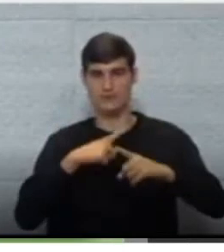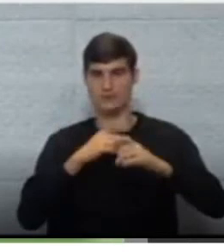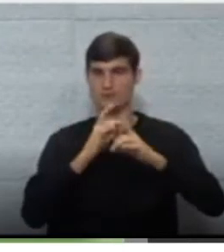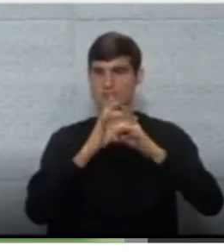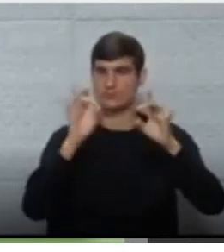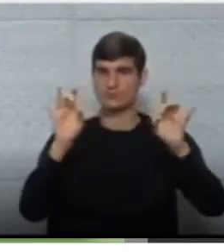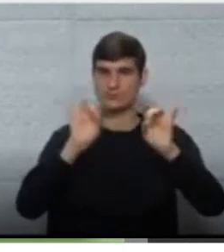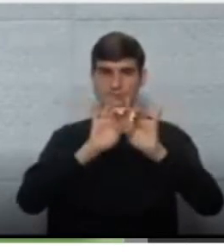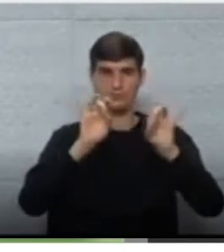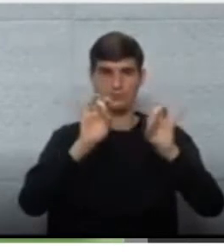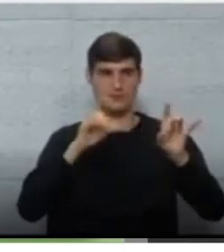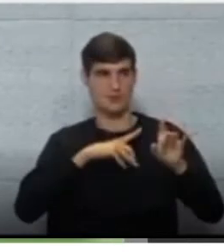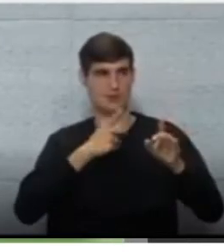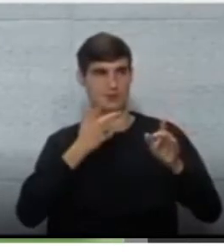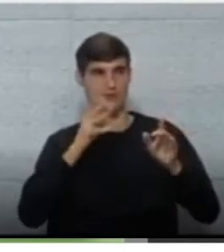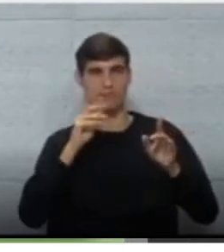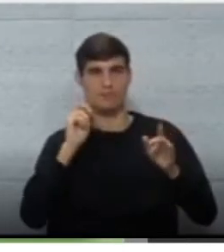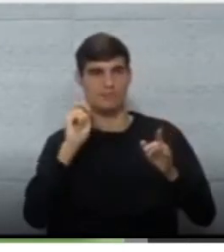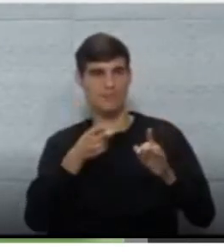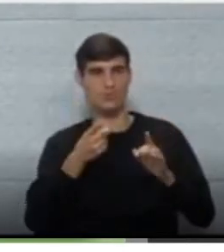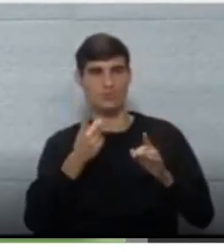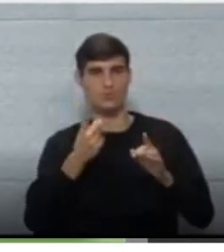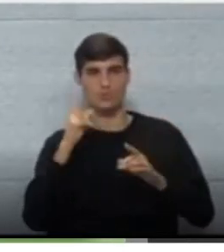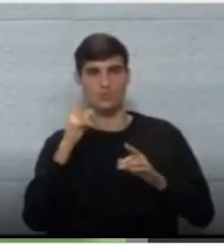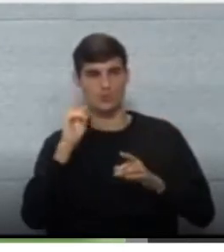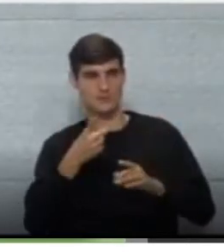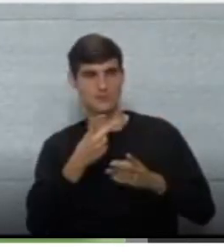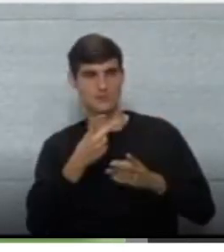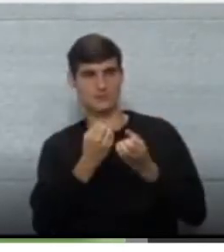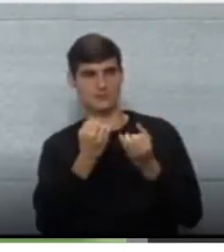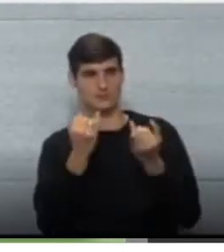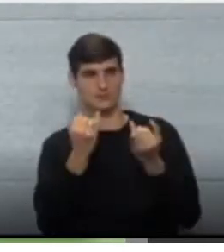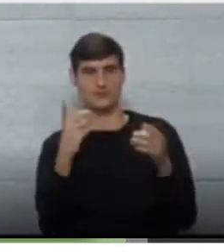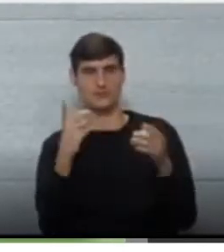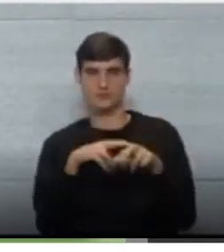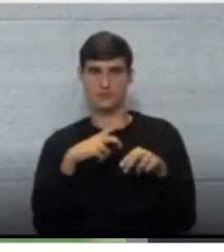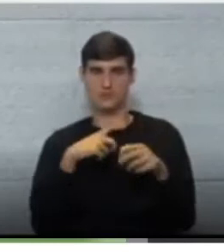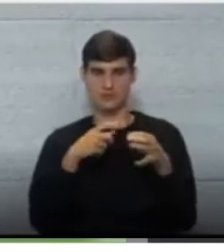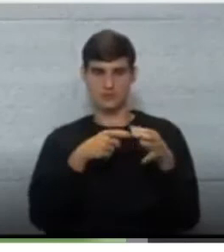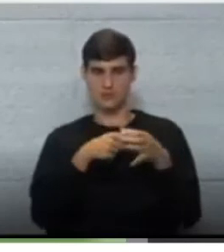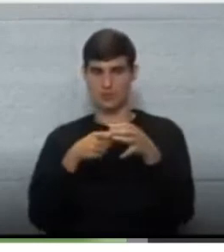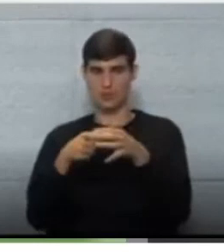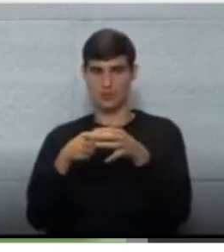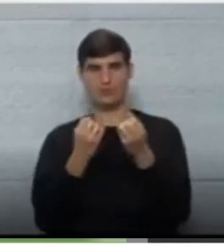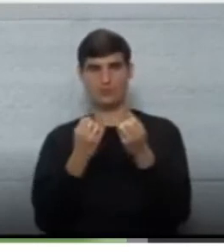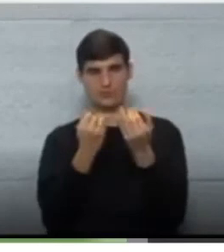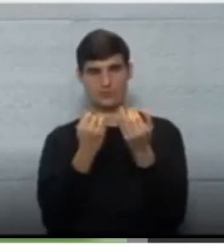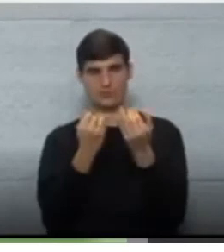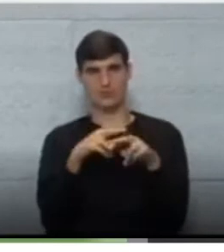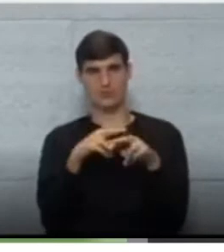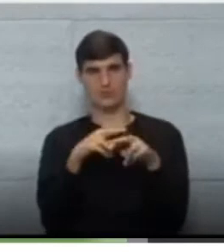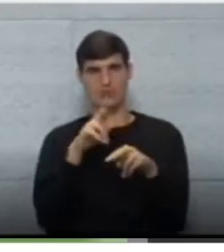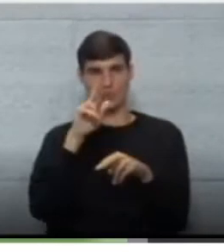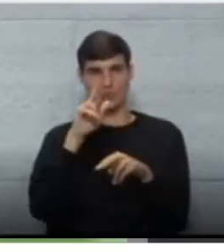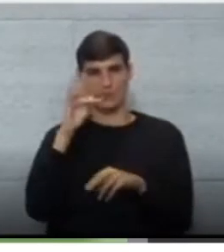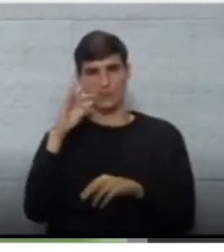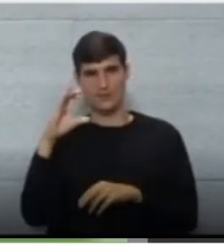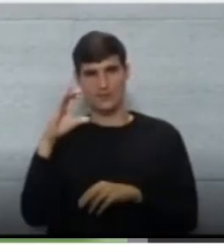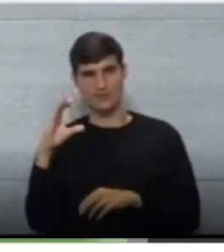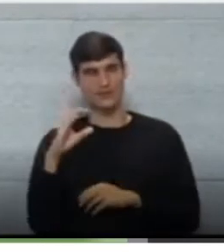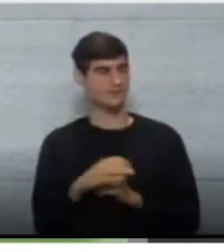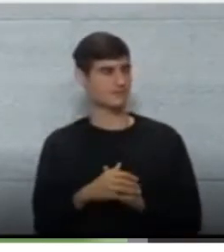e ali deu origem a milhares de outras bactérias e, portanto, nós temos ali uma grande colônia que a gente contou. Por isso chama unidade formadora de